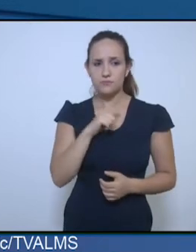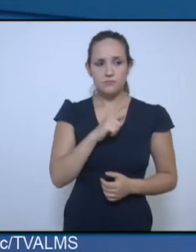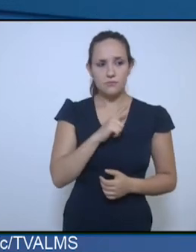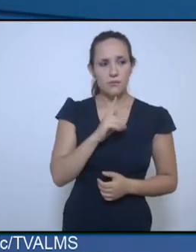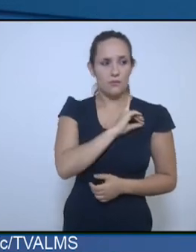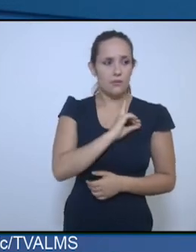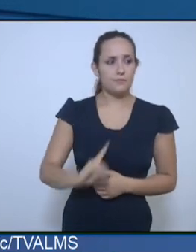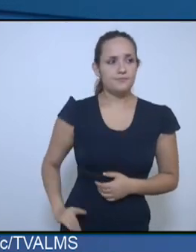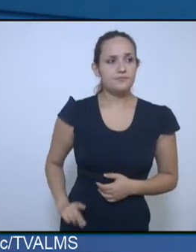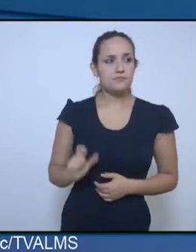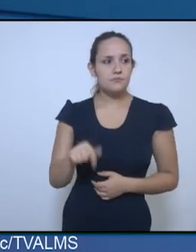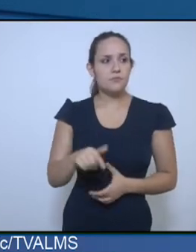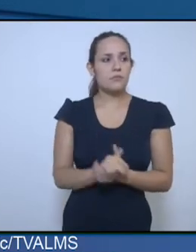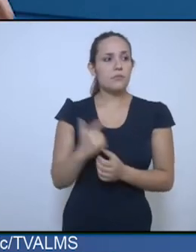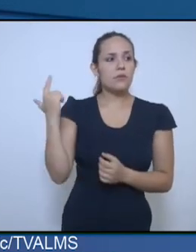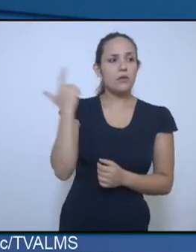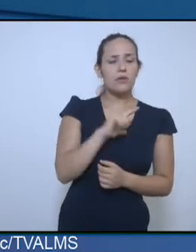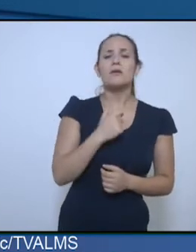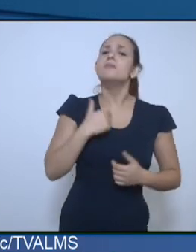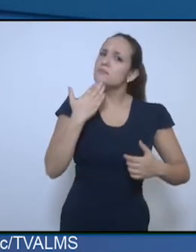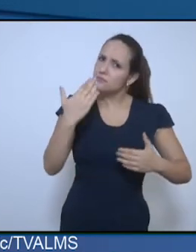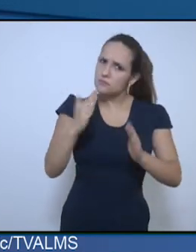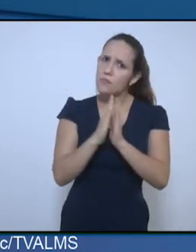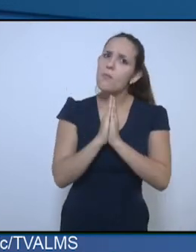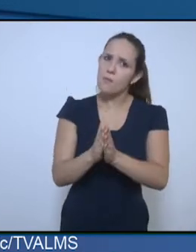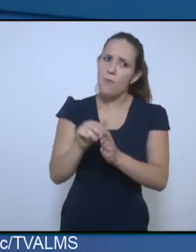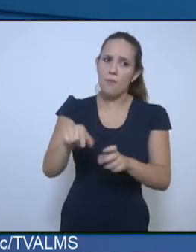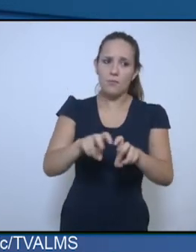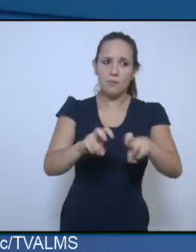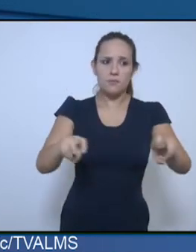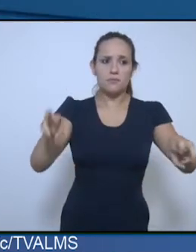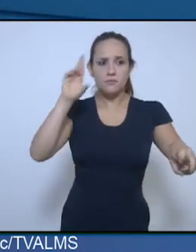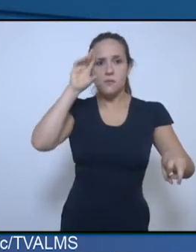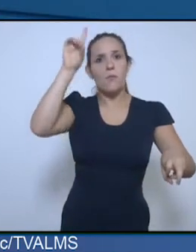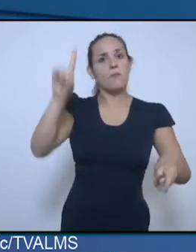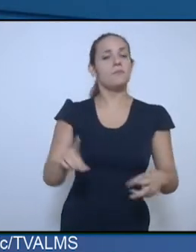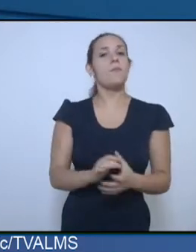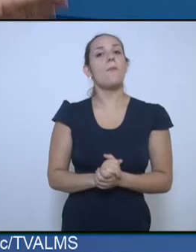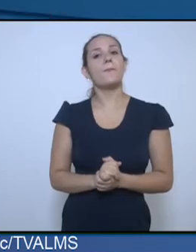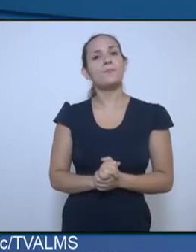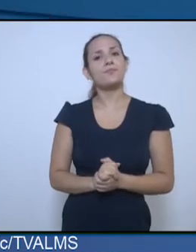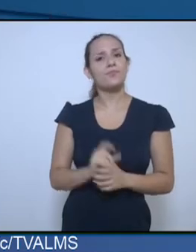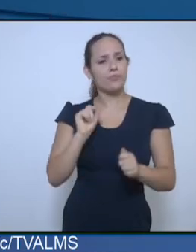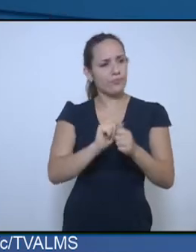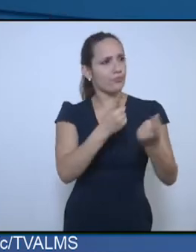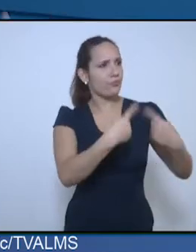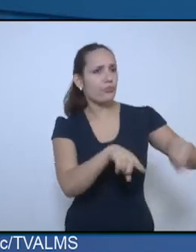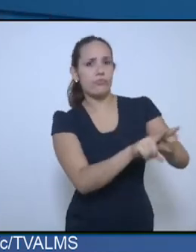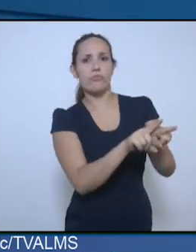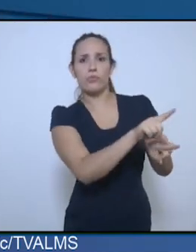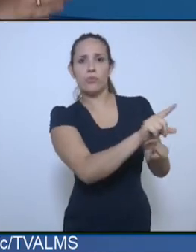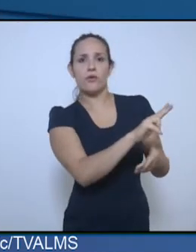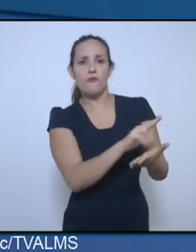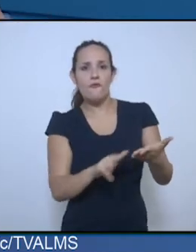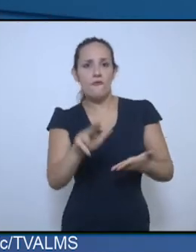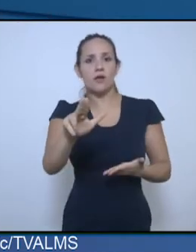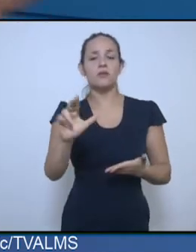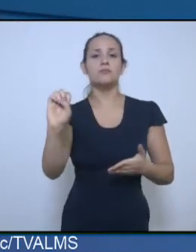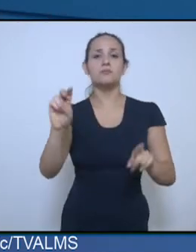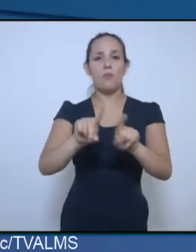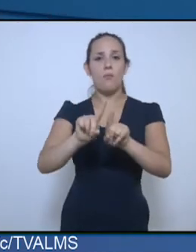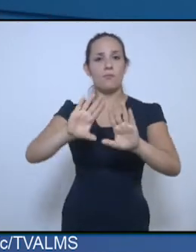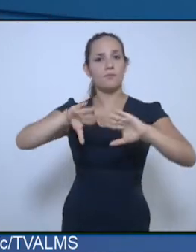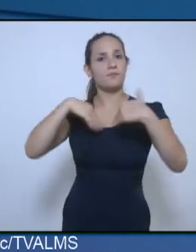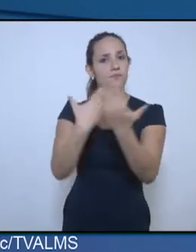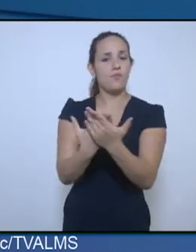aqui possam fazer, e eu peço isso à mesa diretora, que se faça convênio com as universidades, com as escolas estaduais,